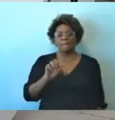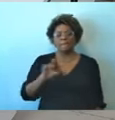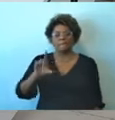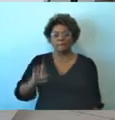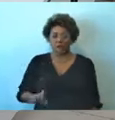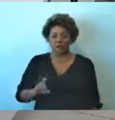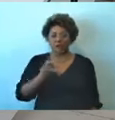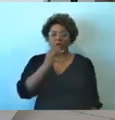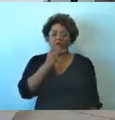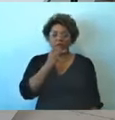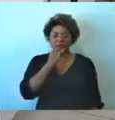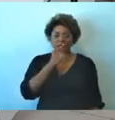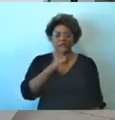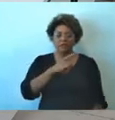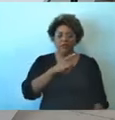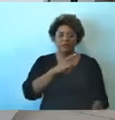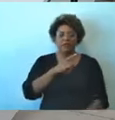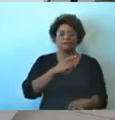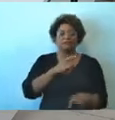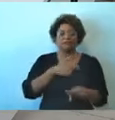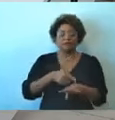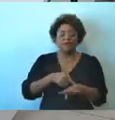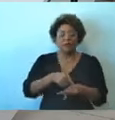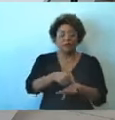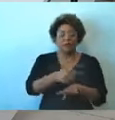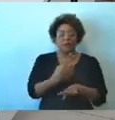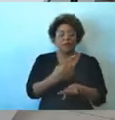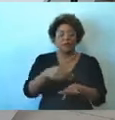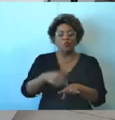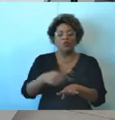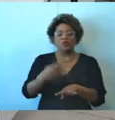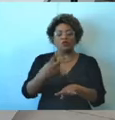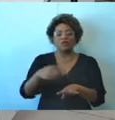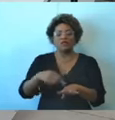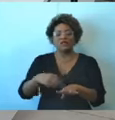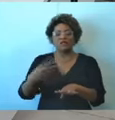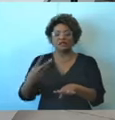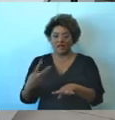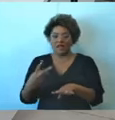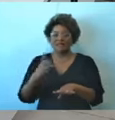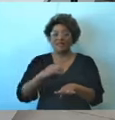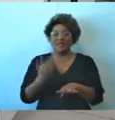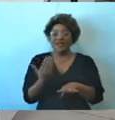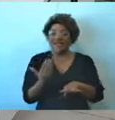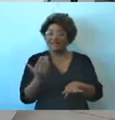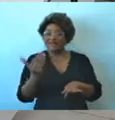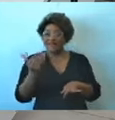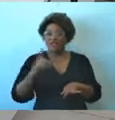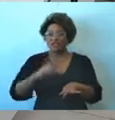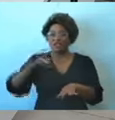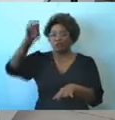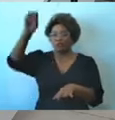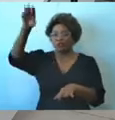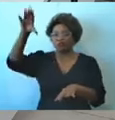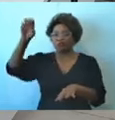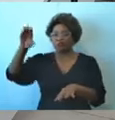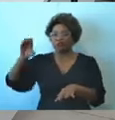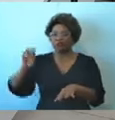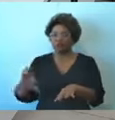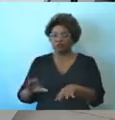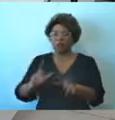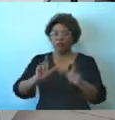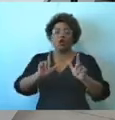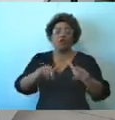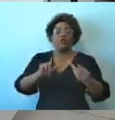A gente tem um motobox que é à frente dos semáforos. Talvez nos pontos onde que tem um pouco mais, que agarra um pouco mais o trânsito, onde